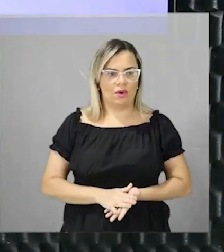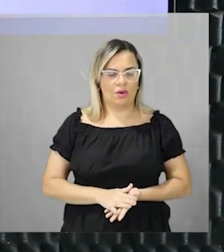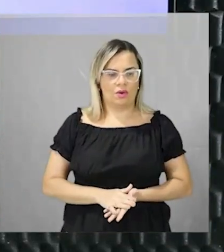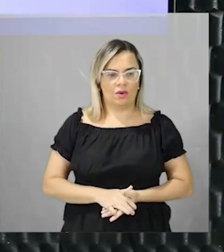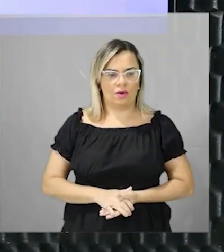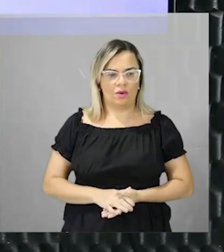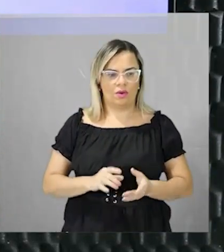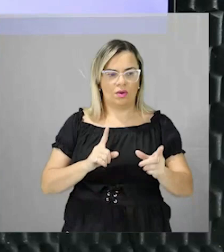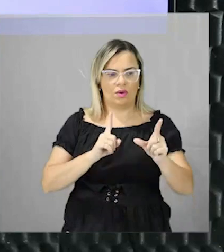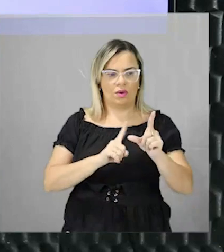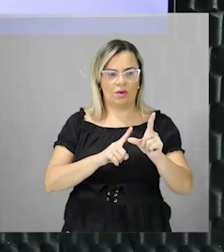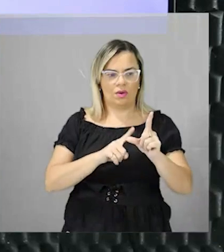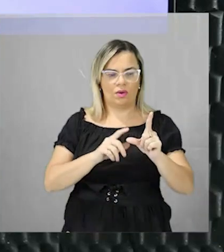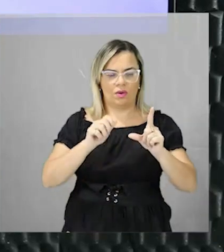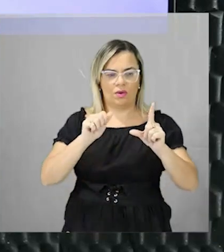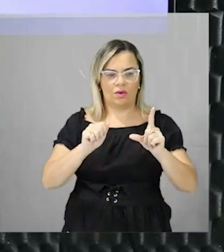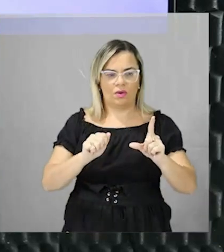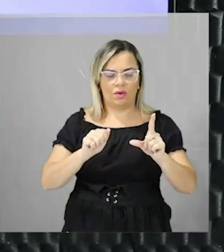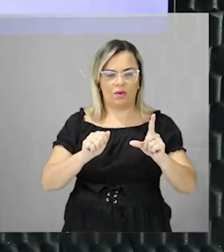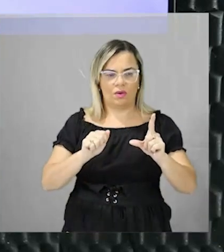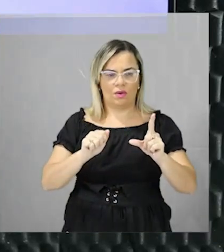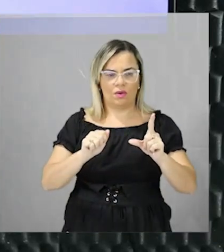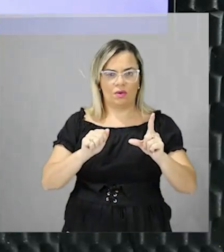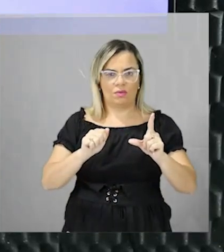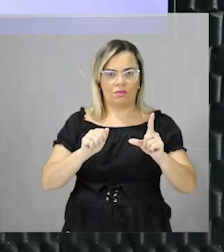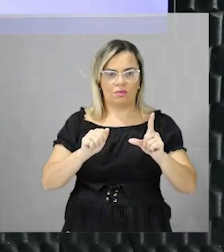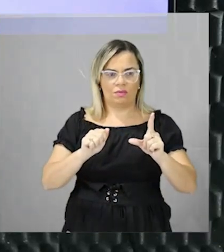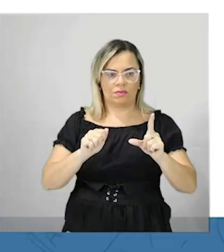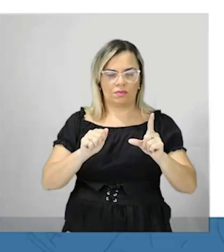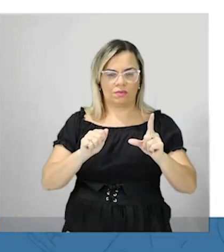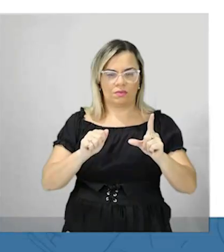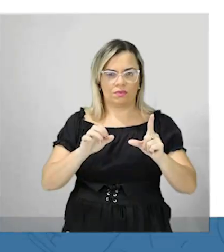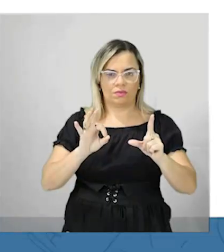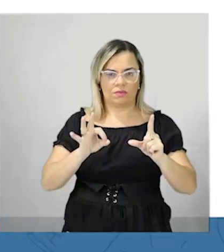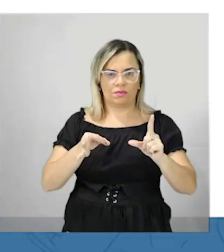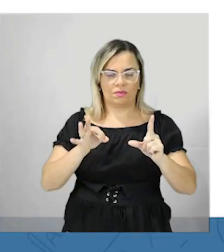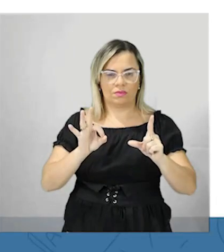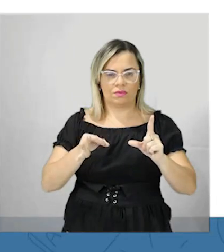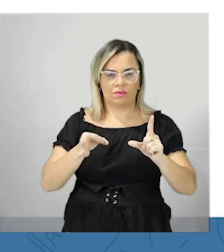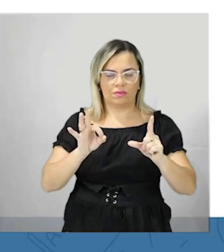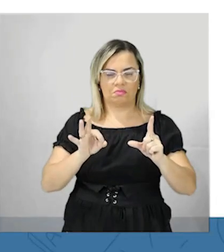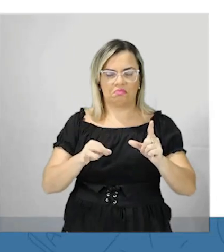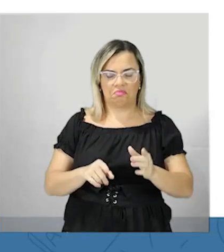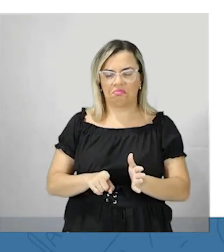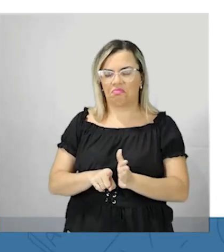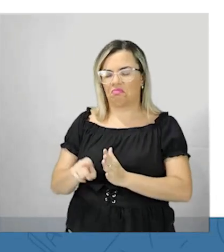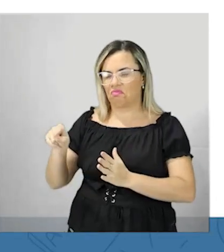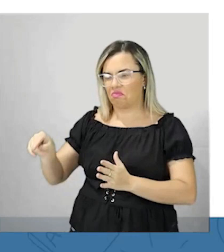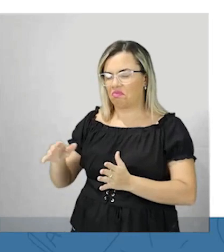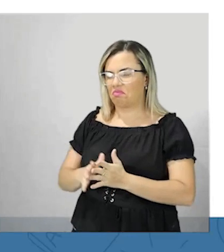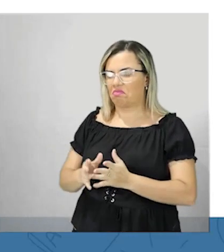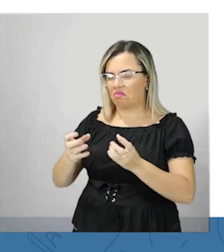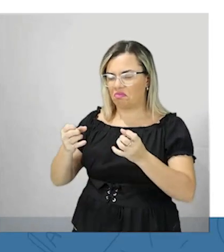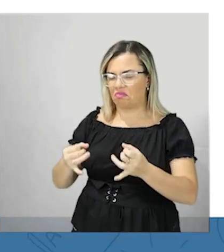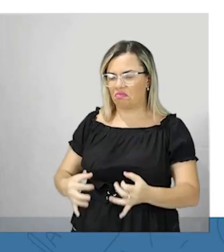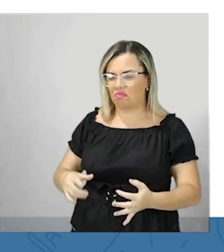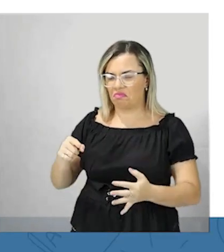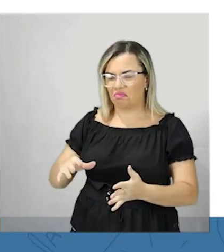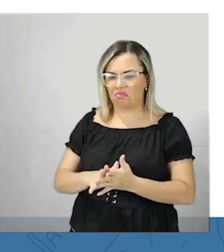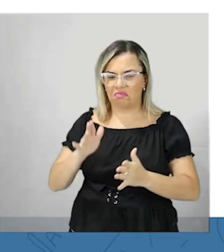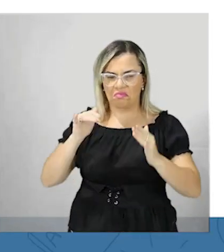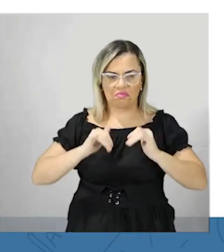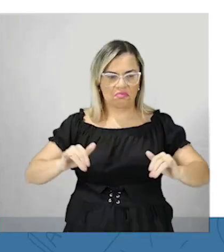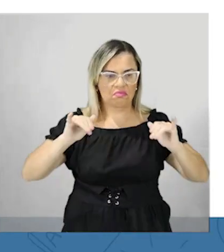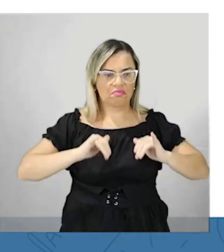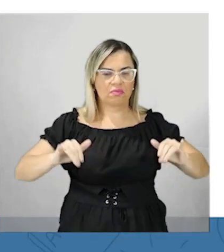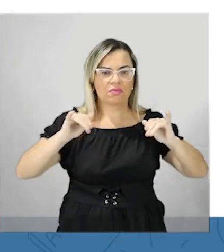o ciclo sedimentar das rochas. Cara, Marcos, olha que questão que tem bastante informação.